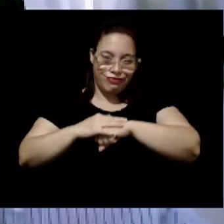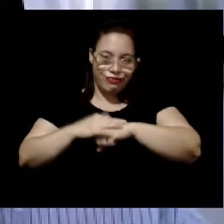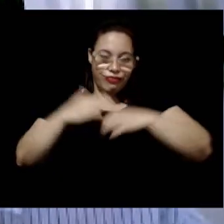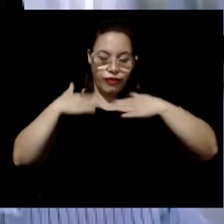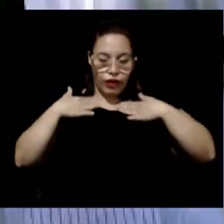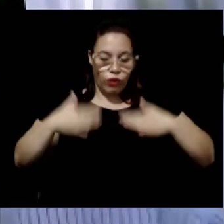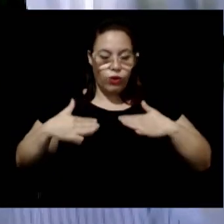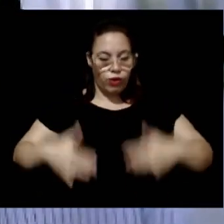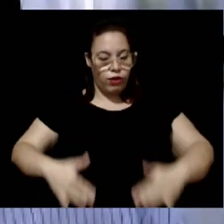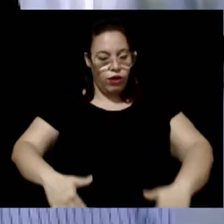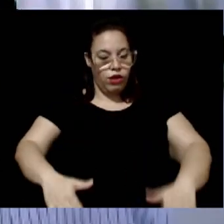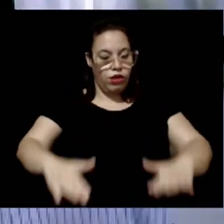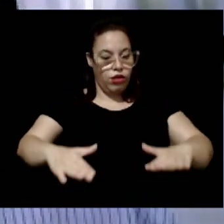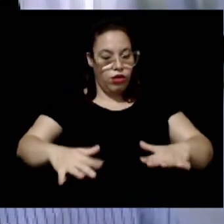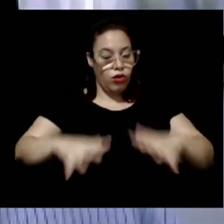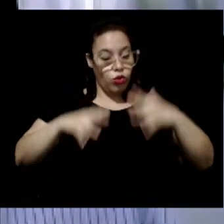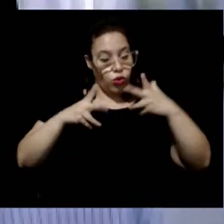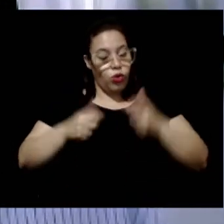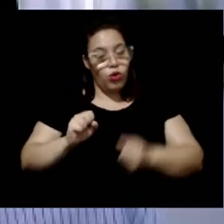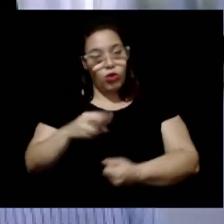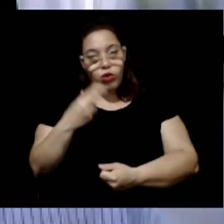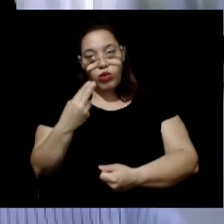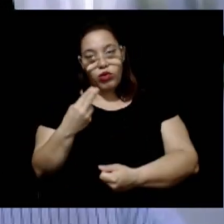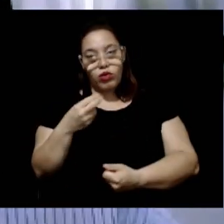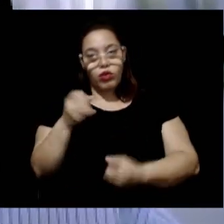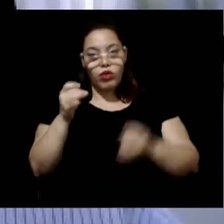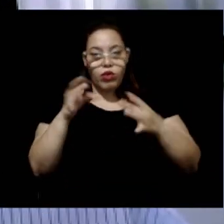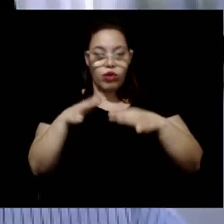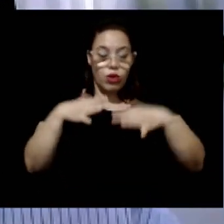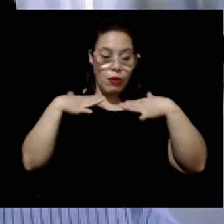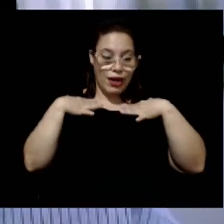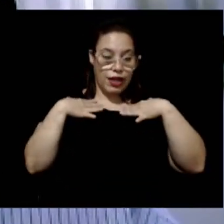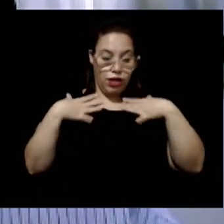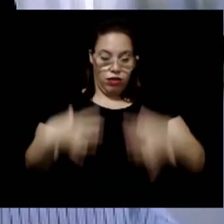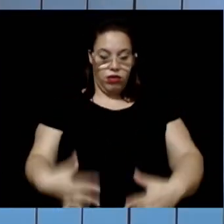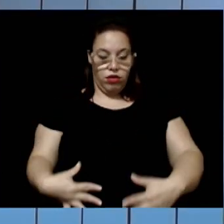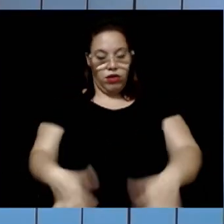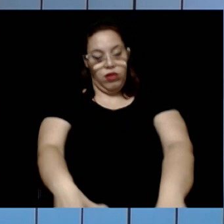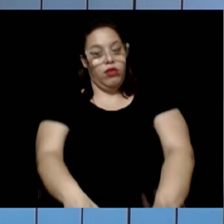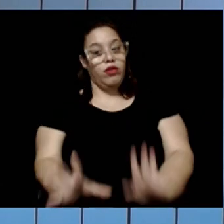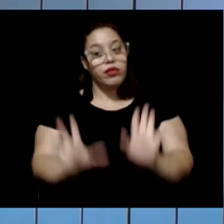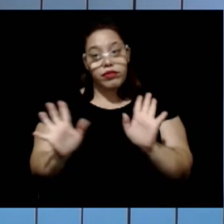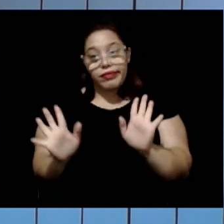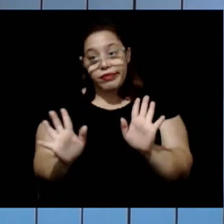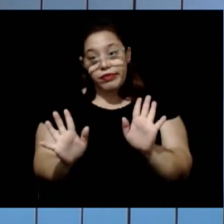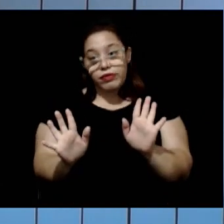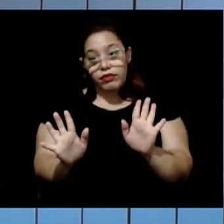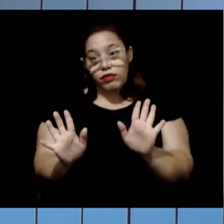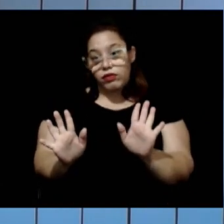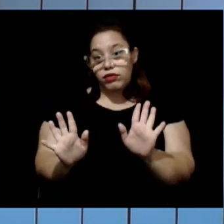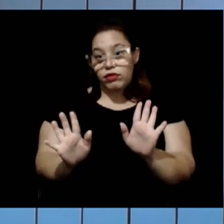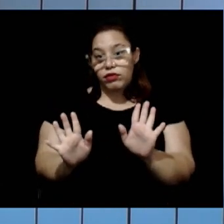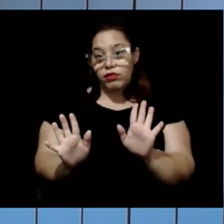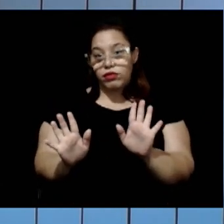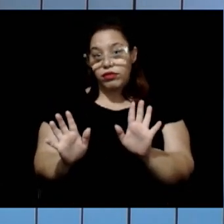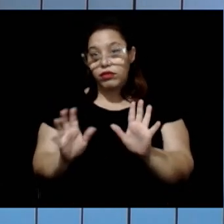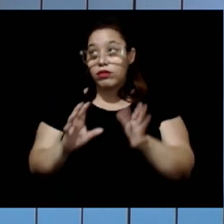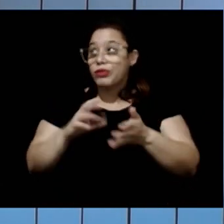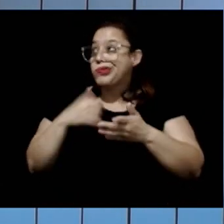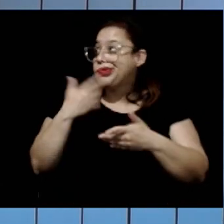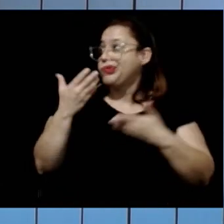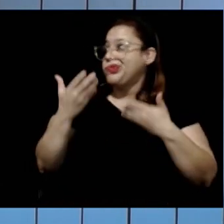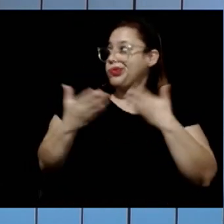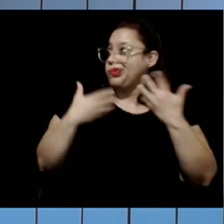vezes o organismo todo, e outras são mais localizadas, né? Diante desse cenário, né, de muitas,